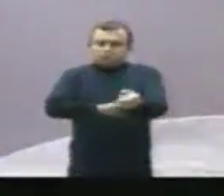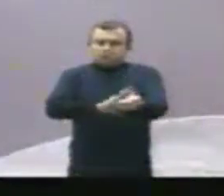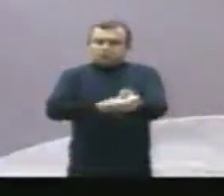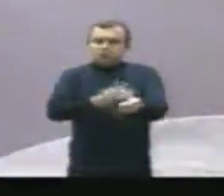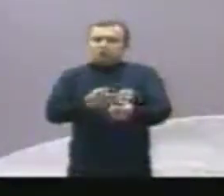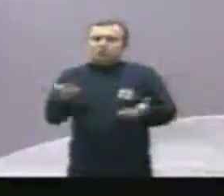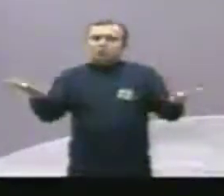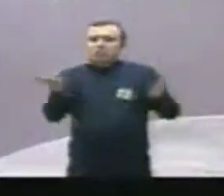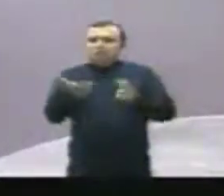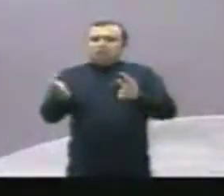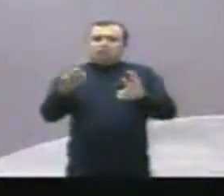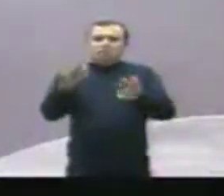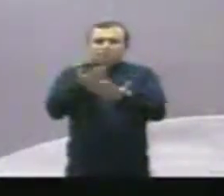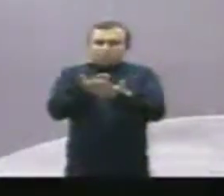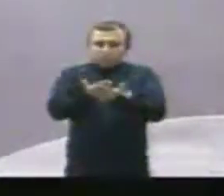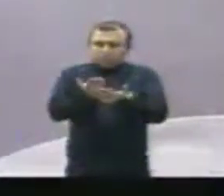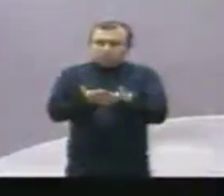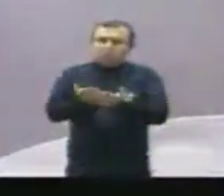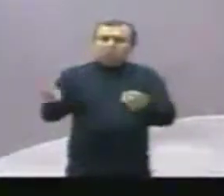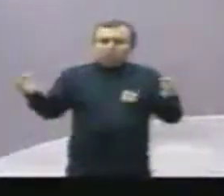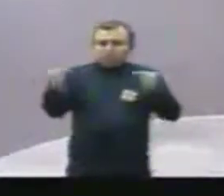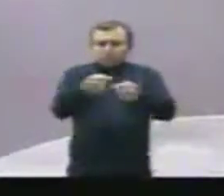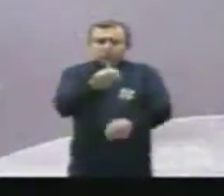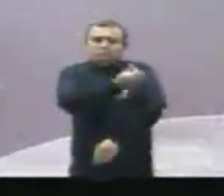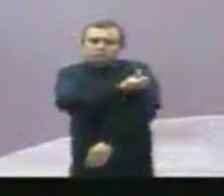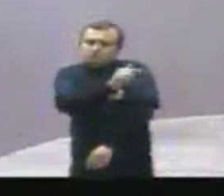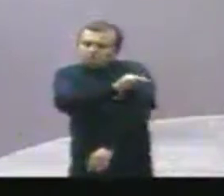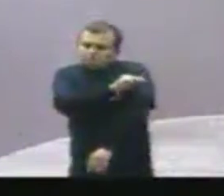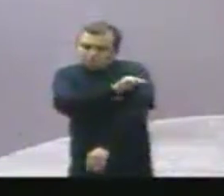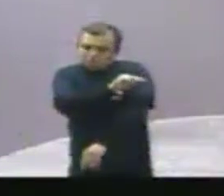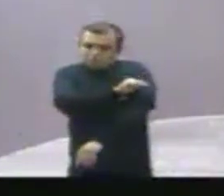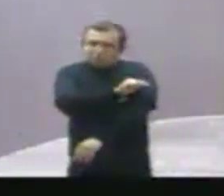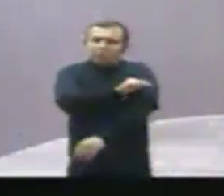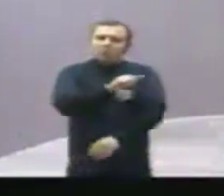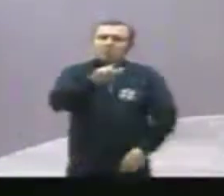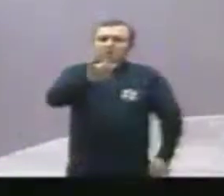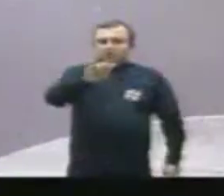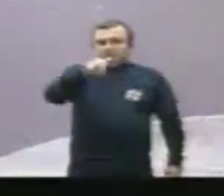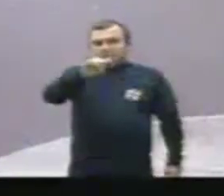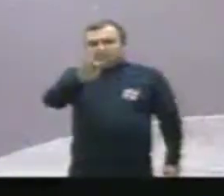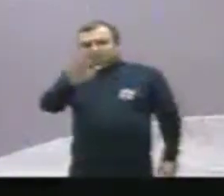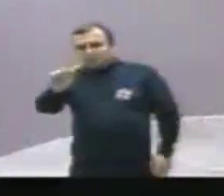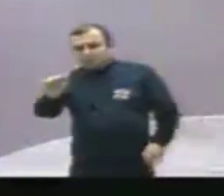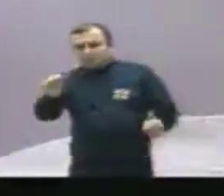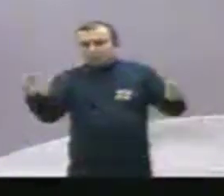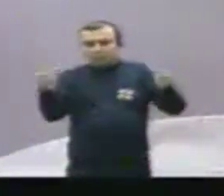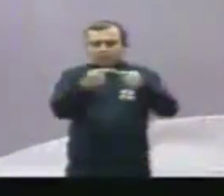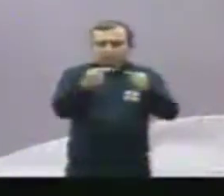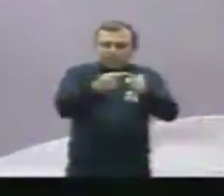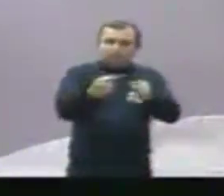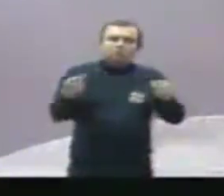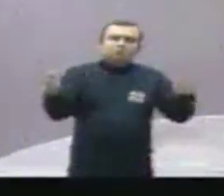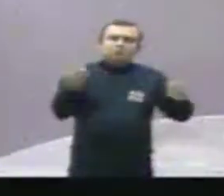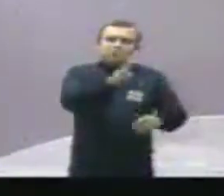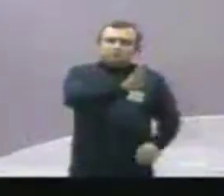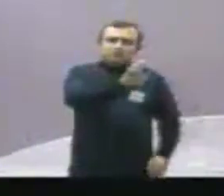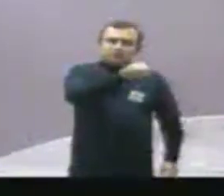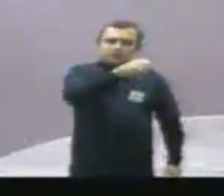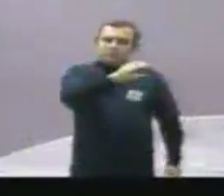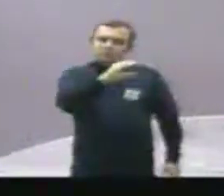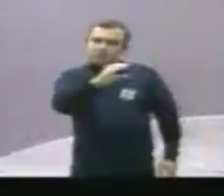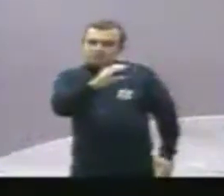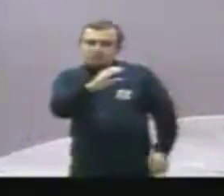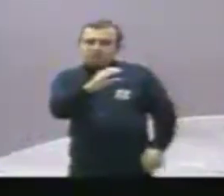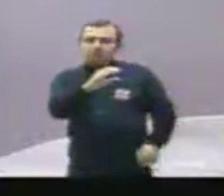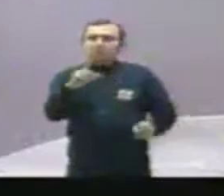podem observar, essa aula de hoje é voltada para o 6º e o 7º ano. A ginástica de condicionamento físico está contemplada da BNCC com